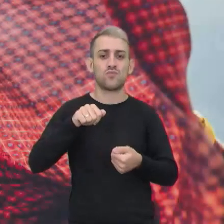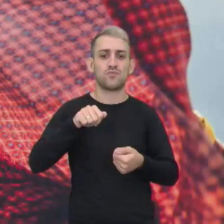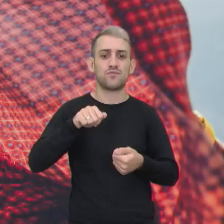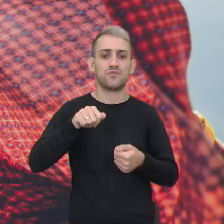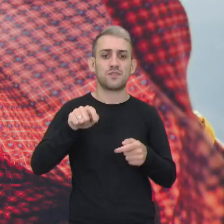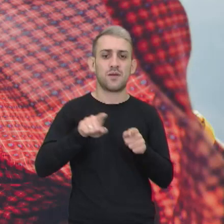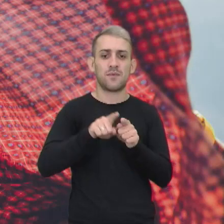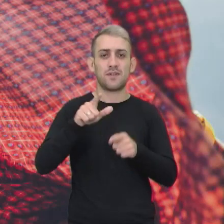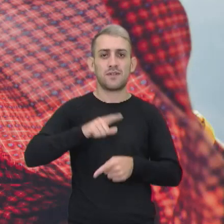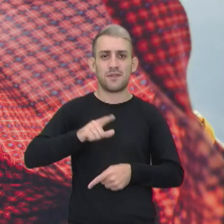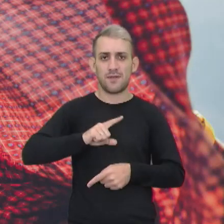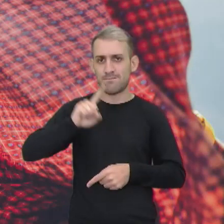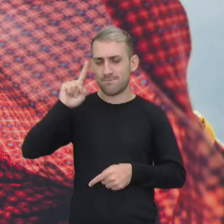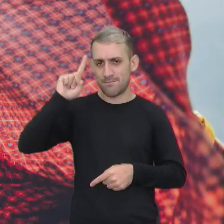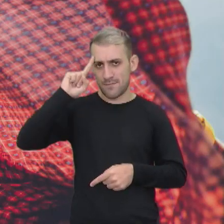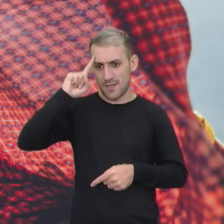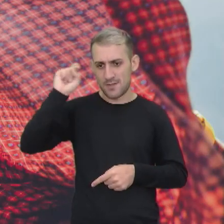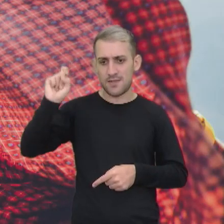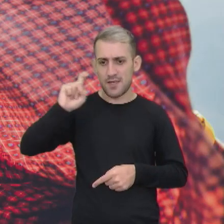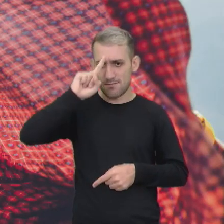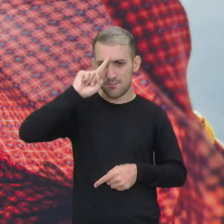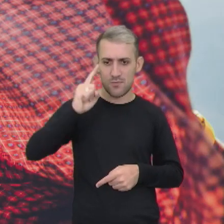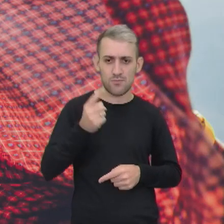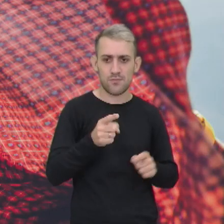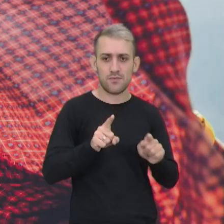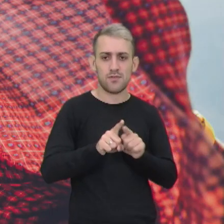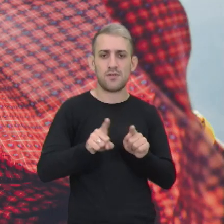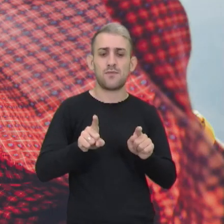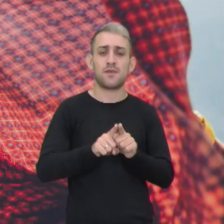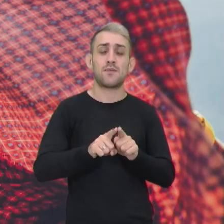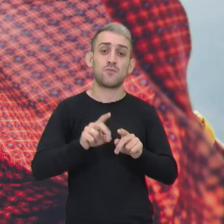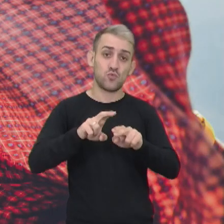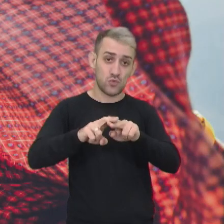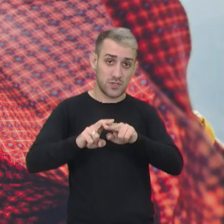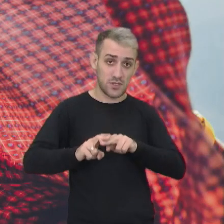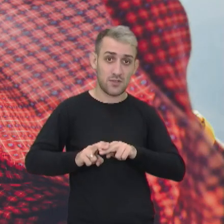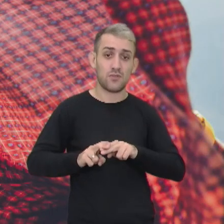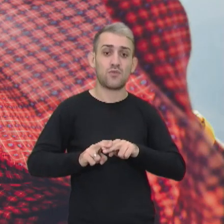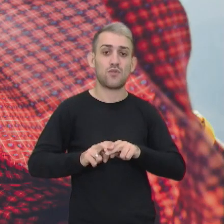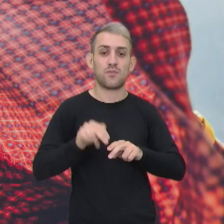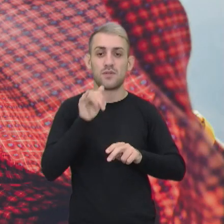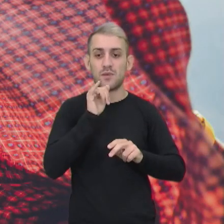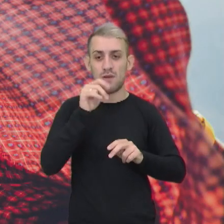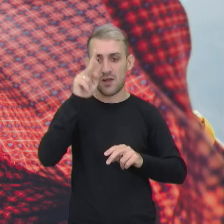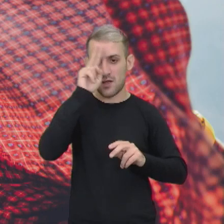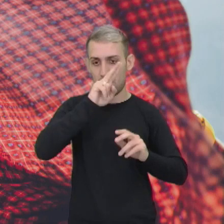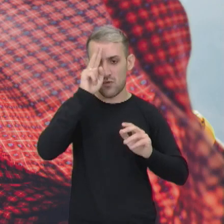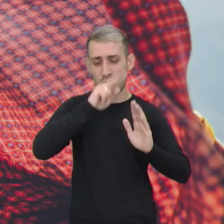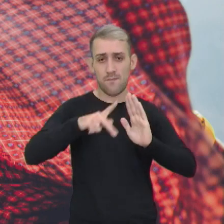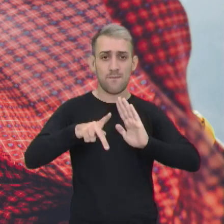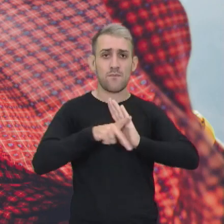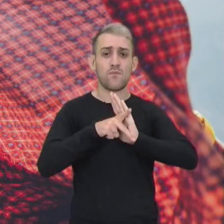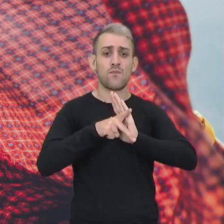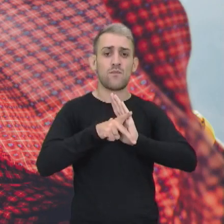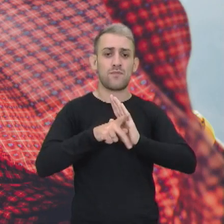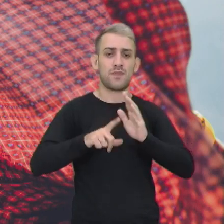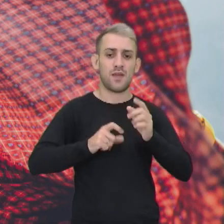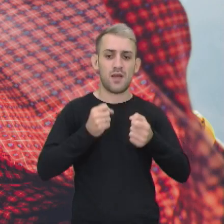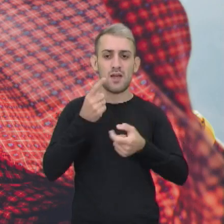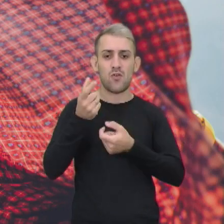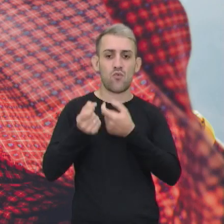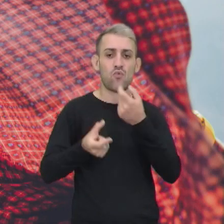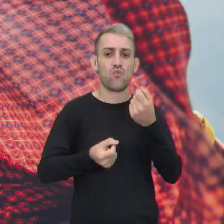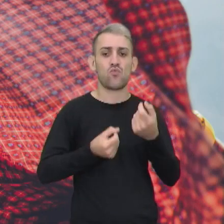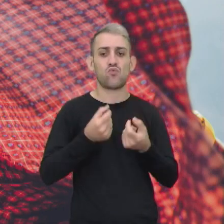impondo aí as suas ideias, né? Então, por esse motivo, a própria história e em alguns pontos